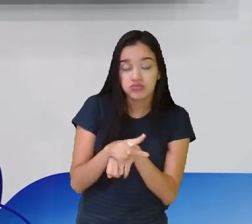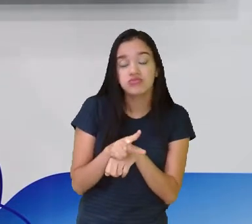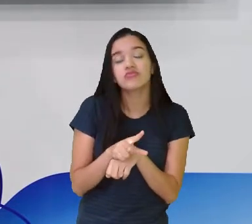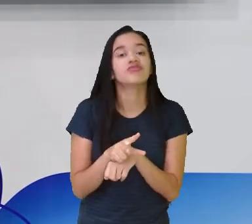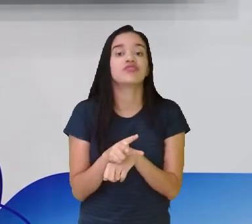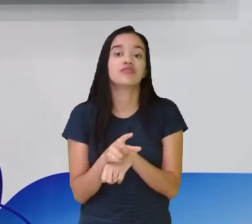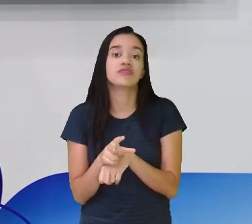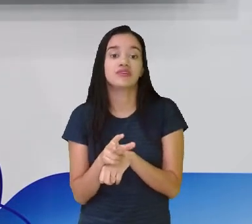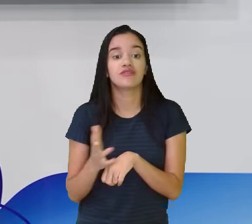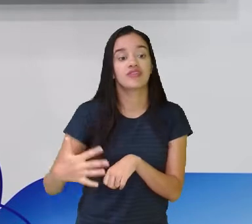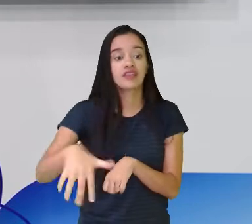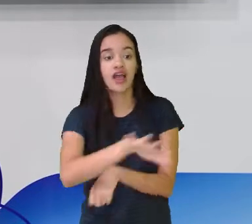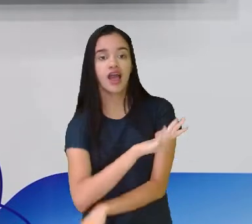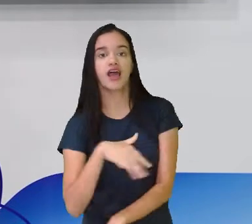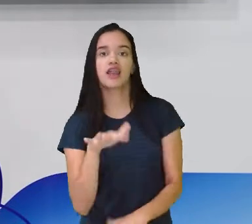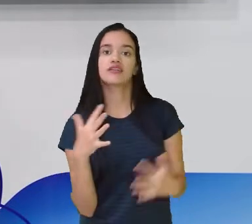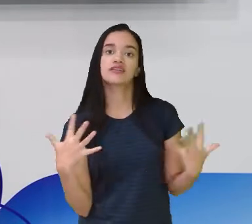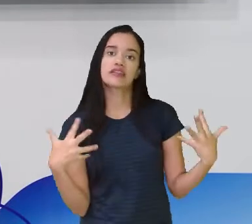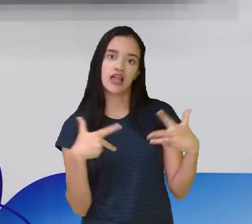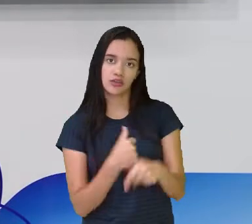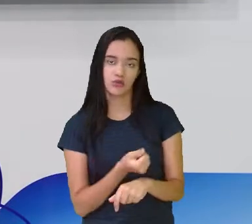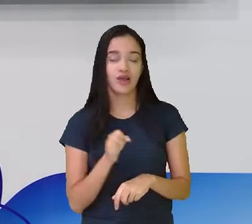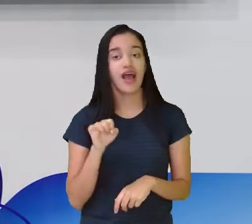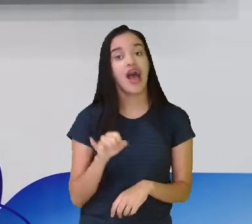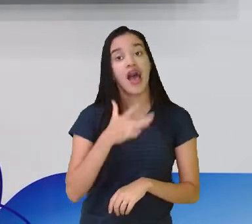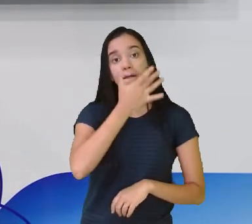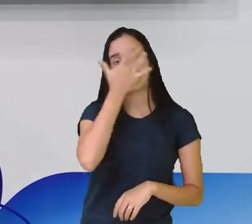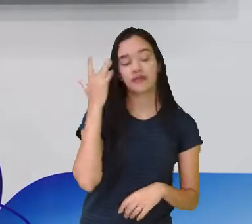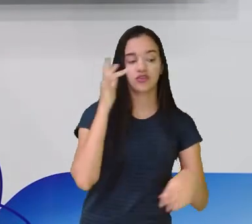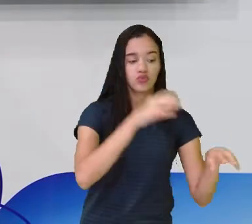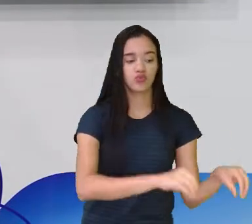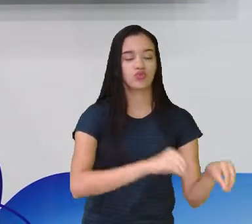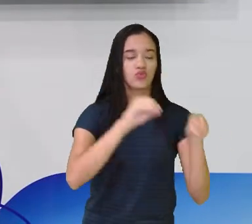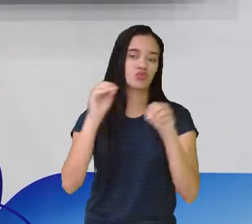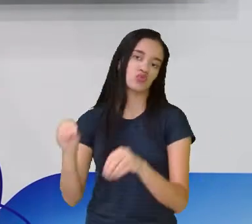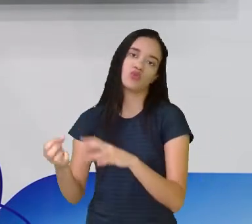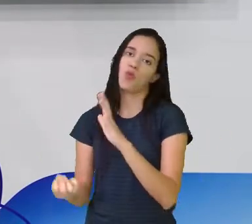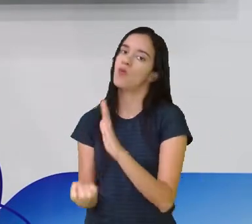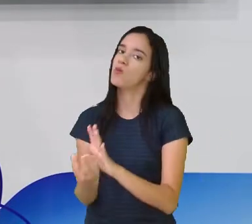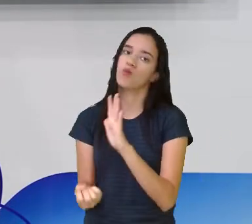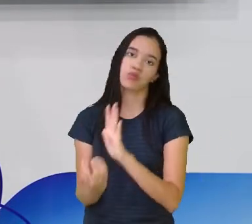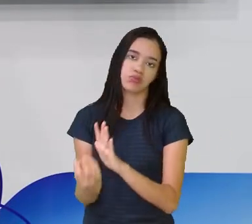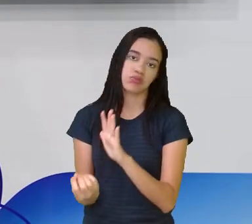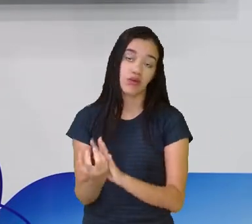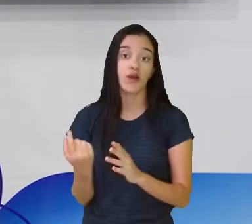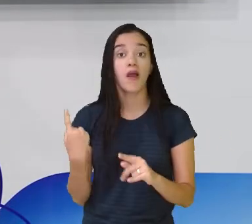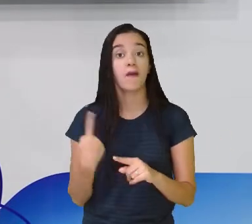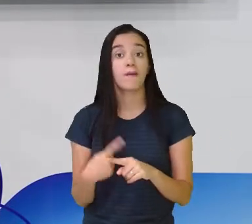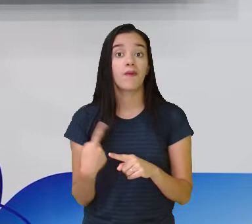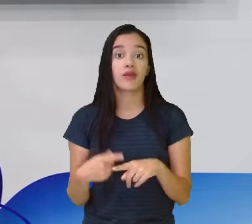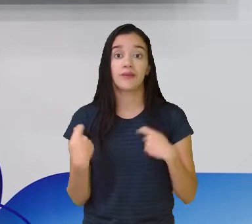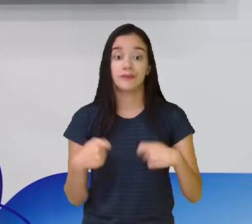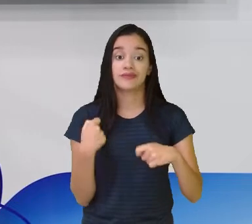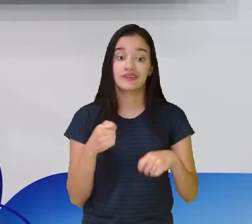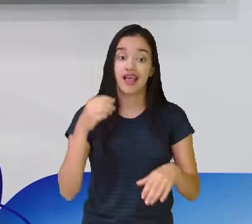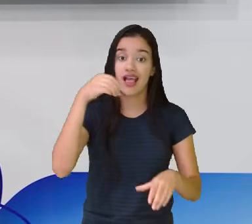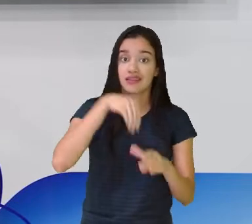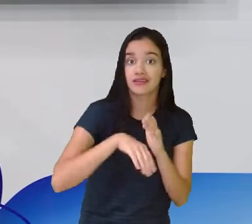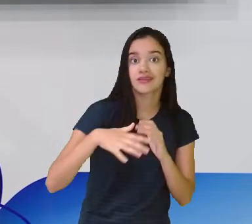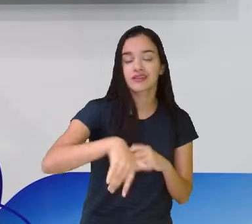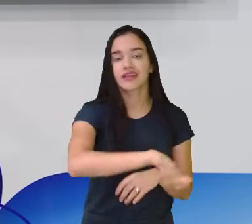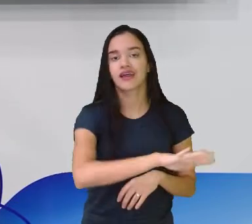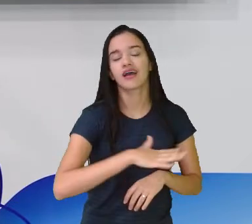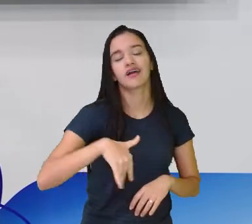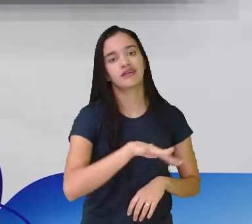habitat natural. Então, muitas vezes, se as pessoas retiram ele de lá, ele já não produz aquilo, porque ele precisa estar dentro do seu habitat. Então, a